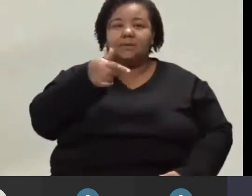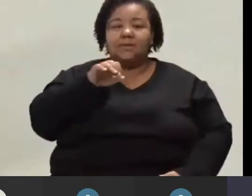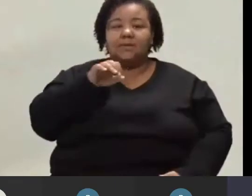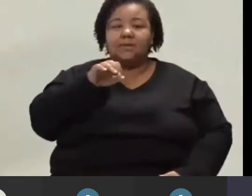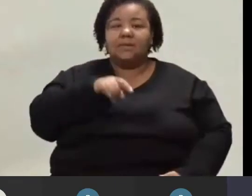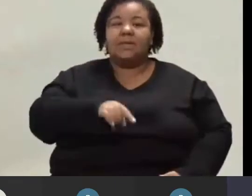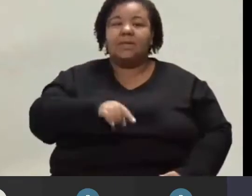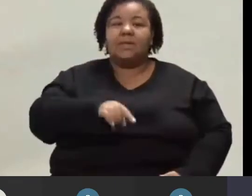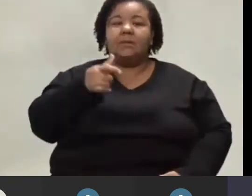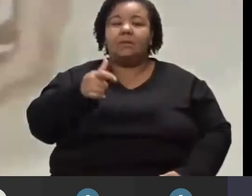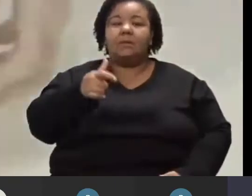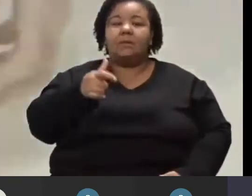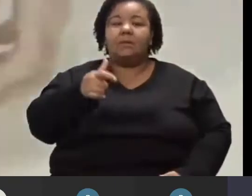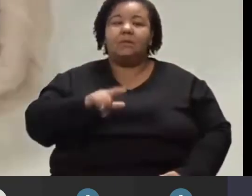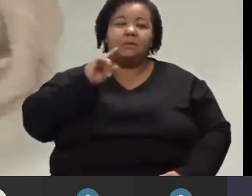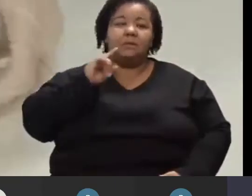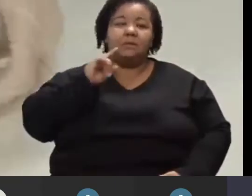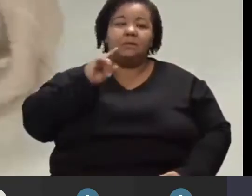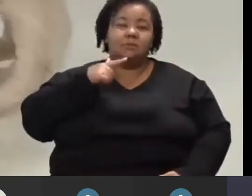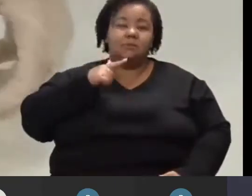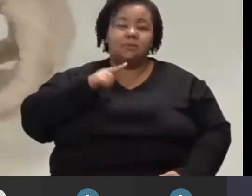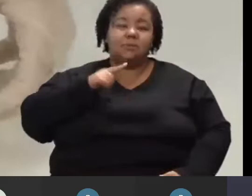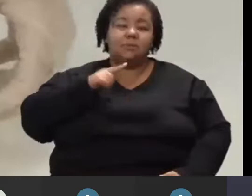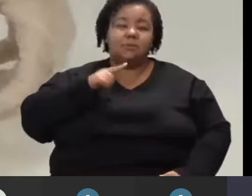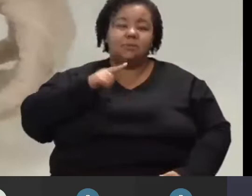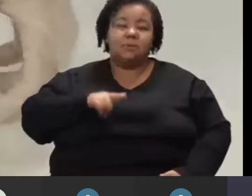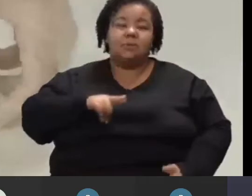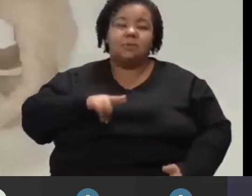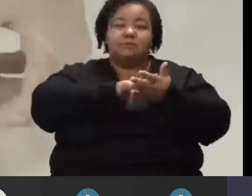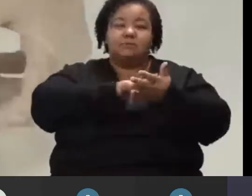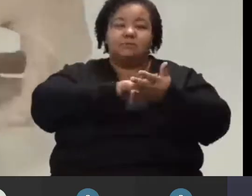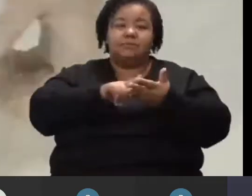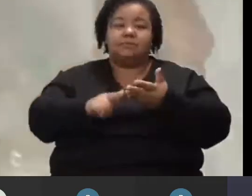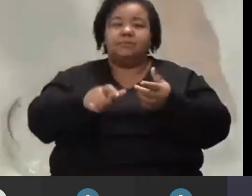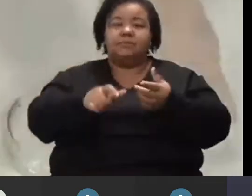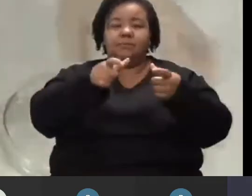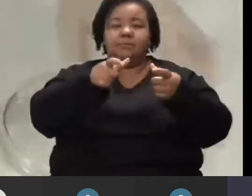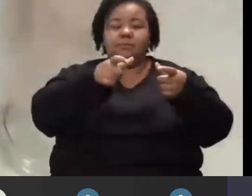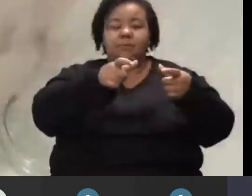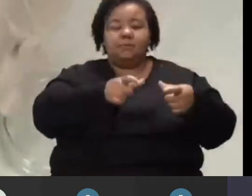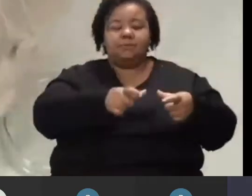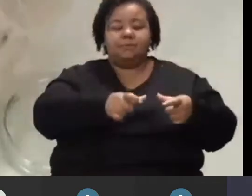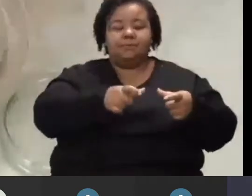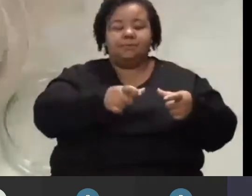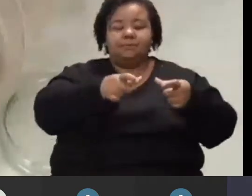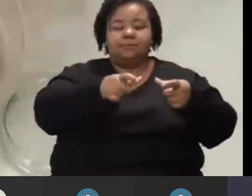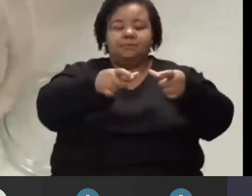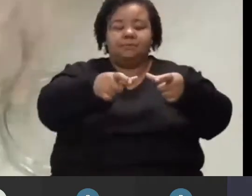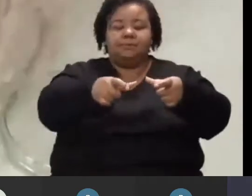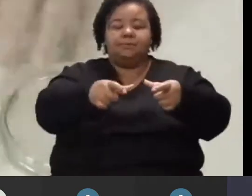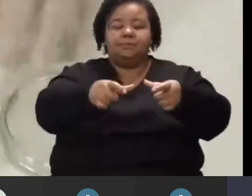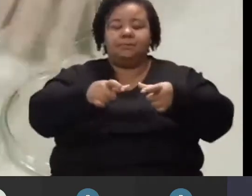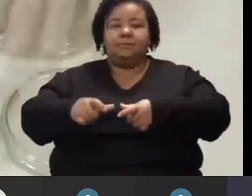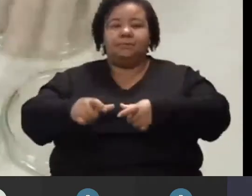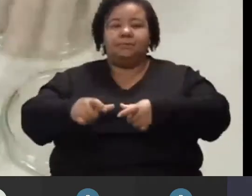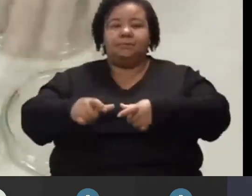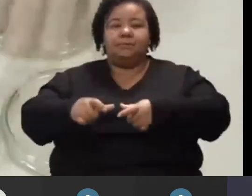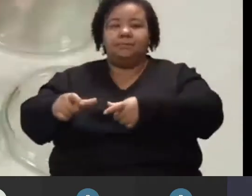ambiente tem que estar asséptico. Você vai distribuindo as placas ao redor ali da chama, próxima à chama.